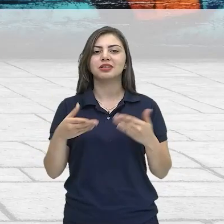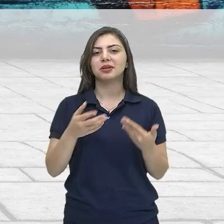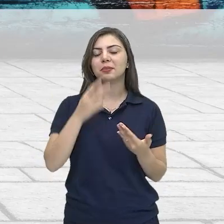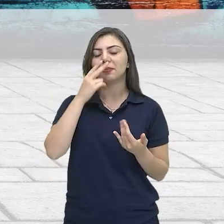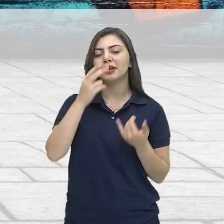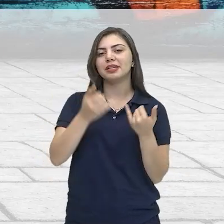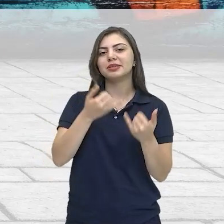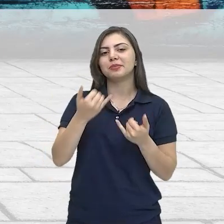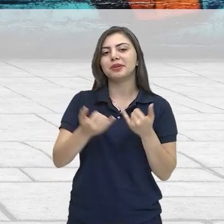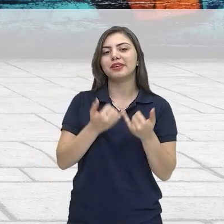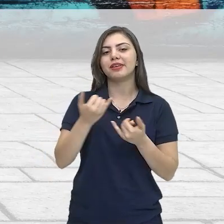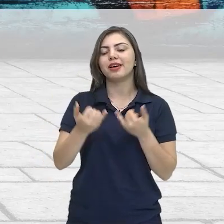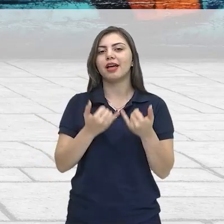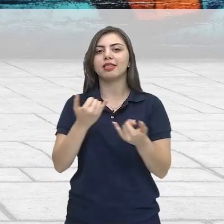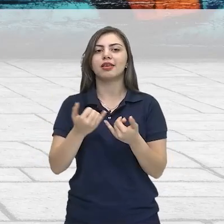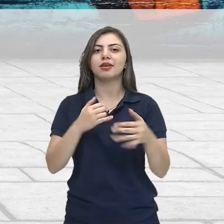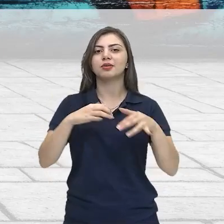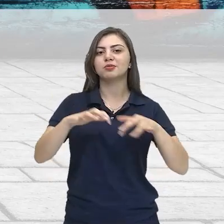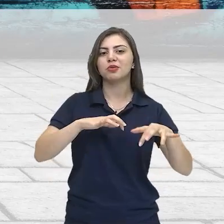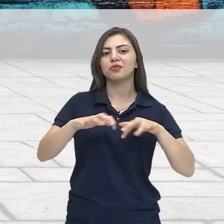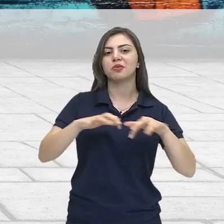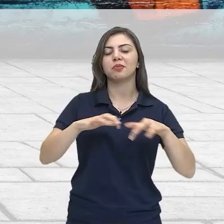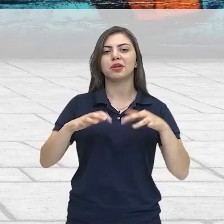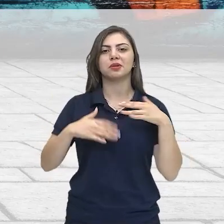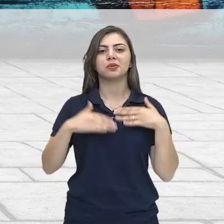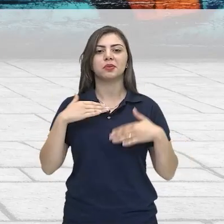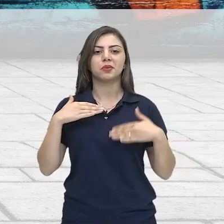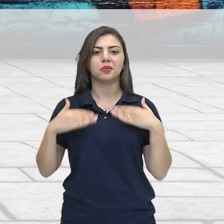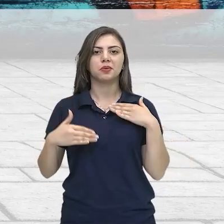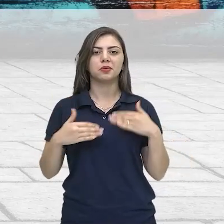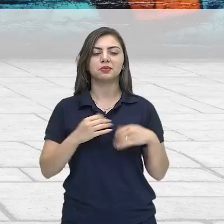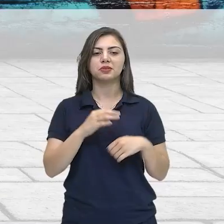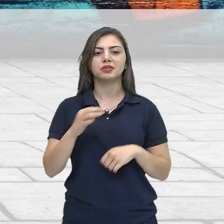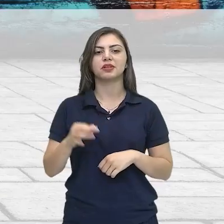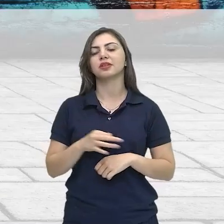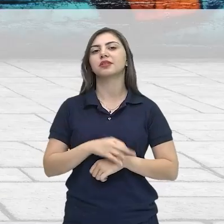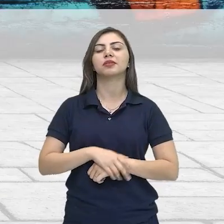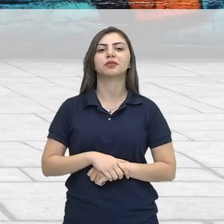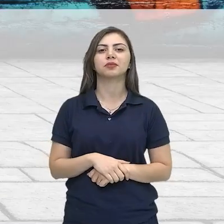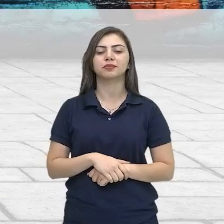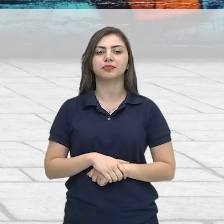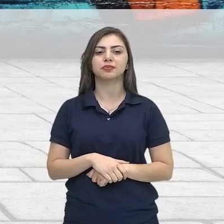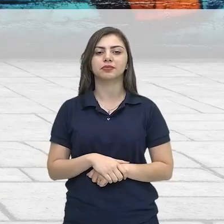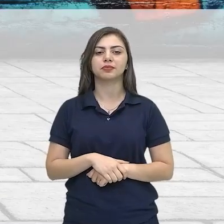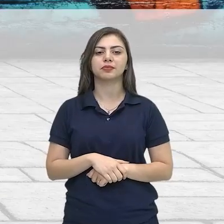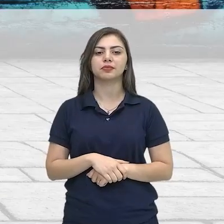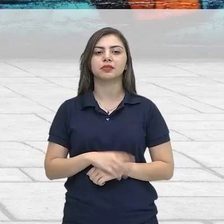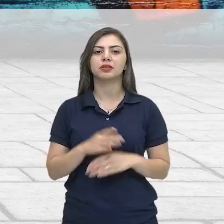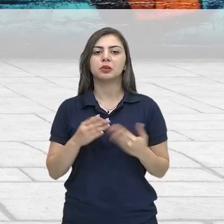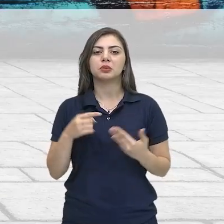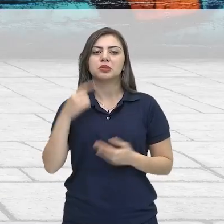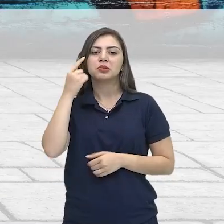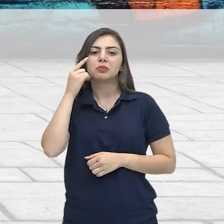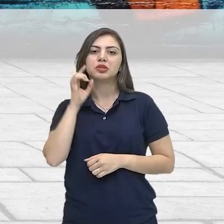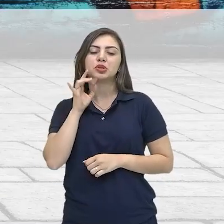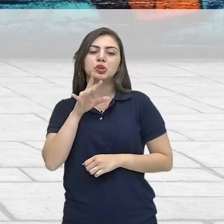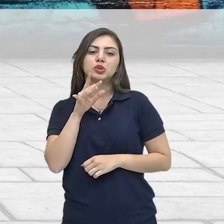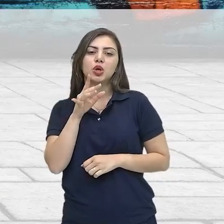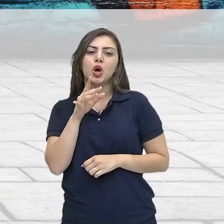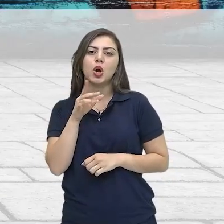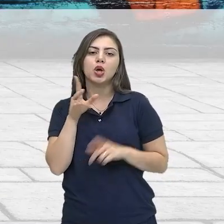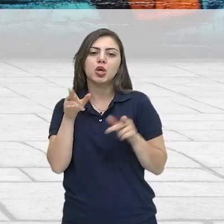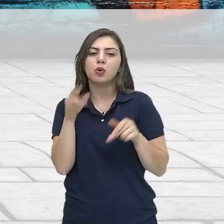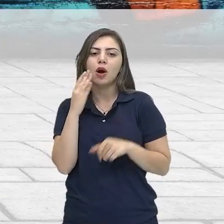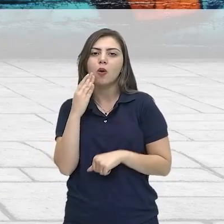essas dinâmicas e essa ilusão que o corpo em si não é só movimentos